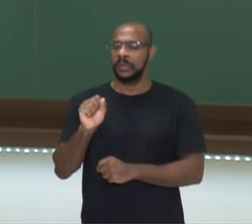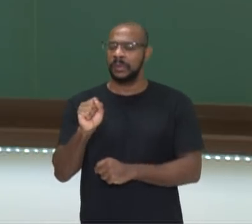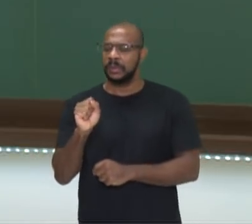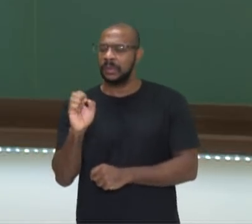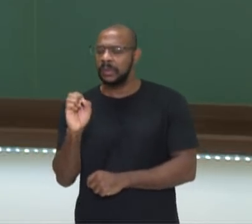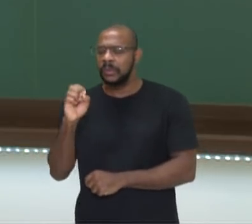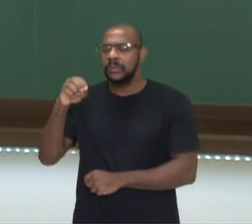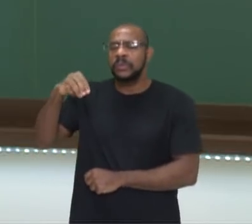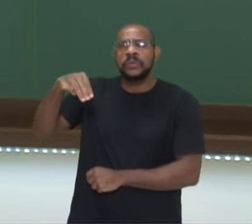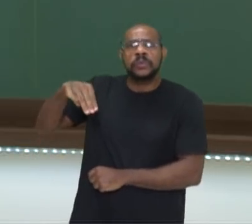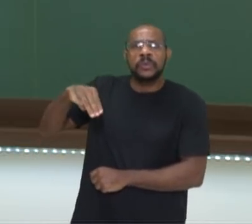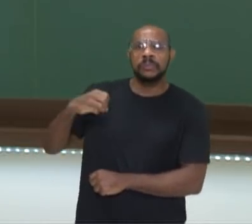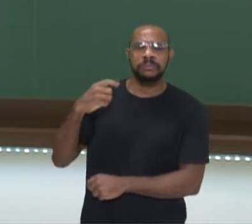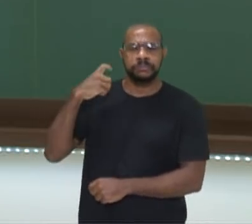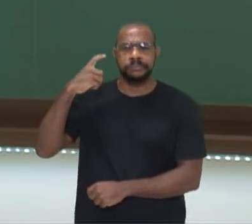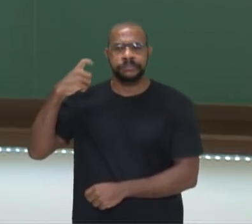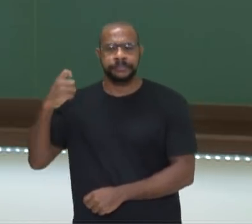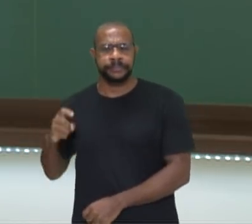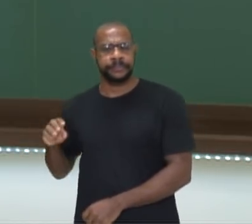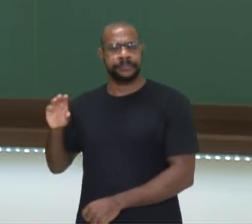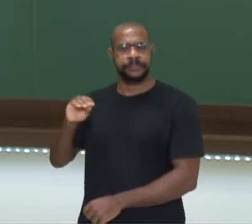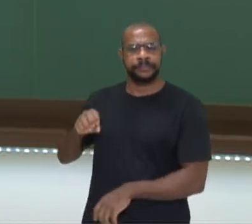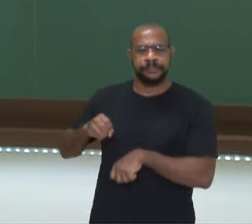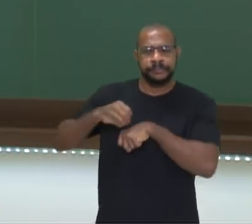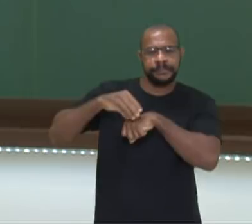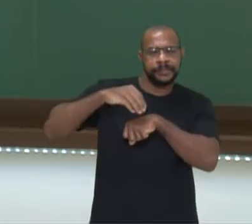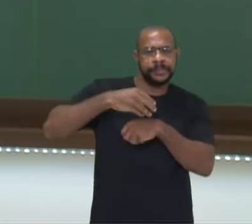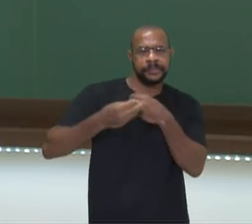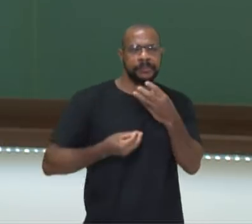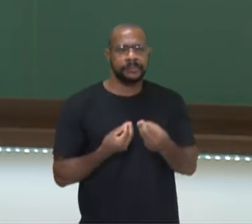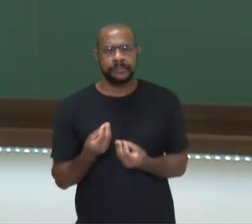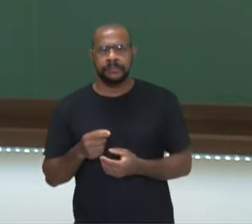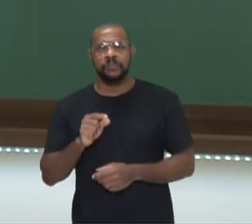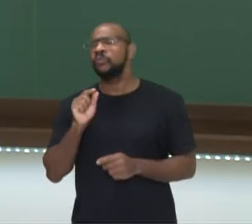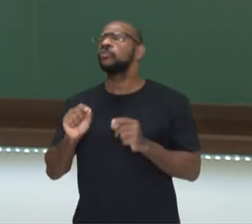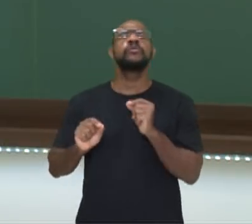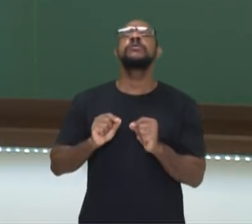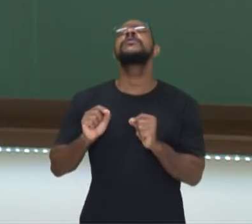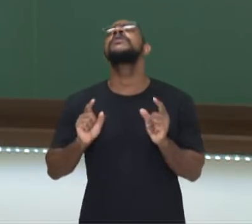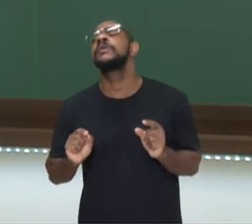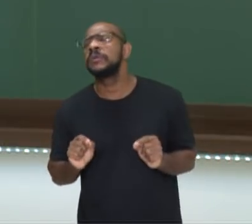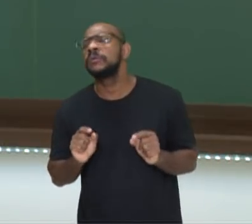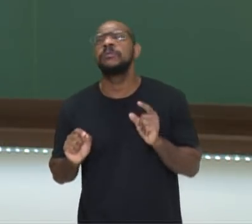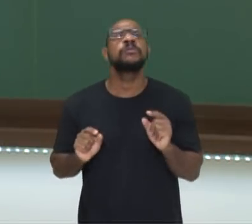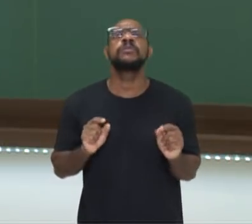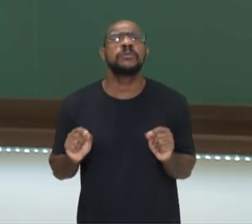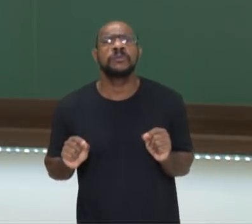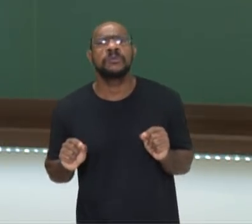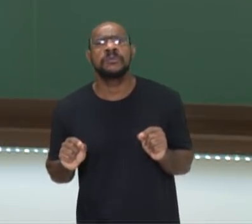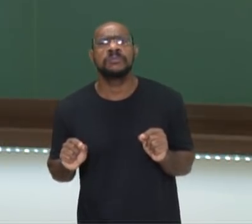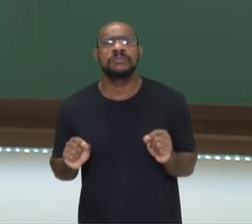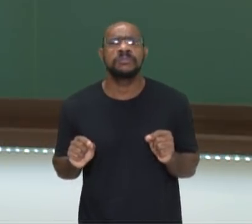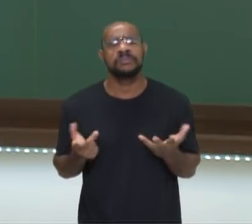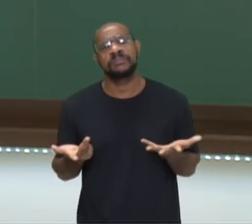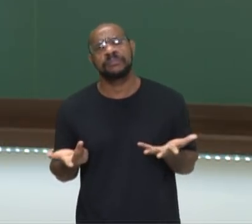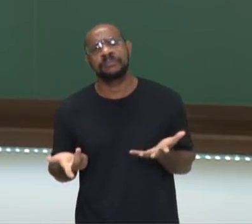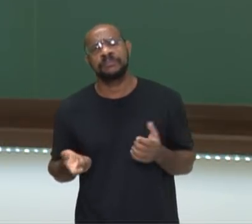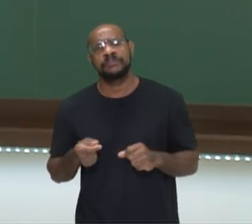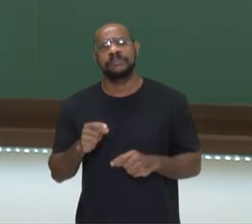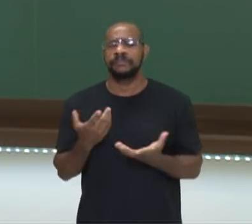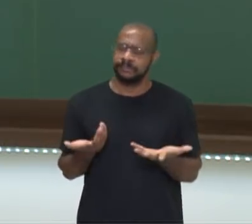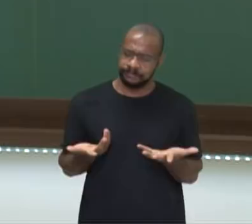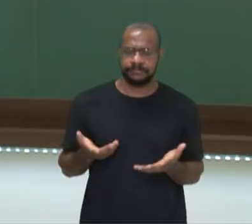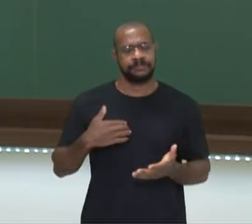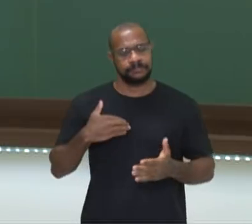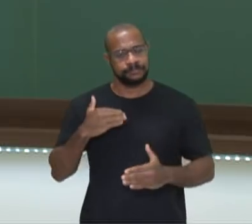isso, professora? Então, deixa essa pergunta aí e daqui a pouco nós vamos respondendo a partir, do desenvolvimento